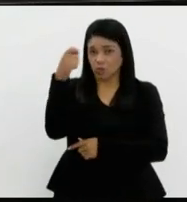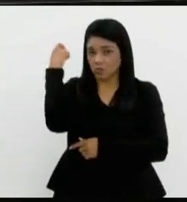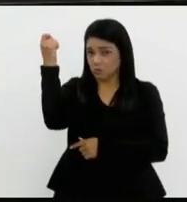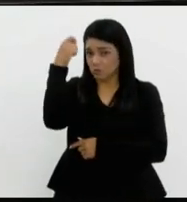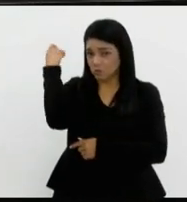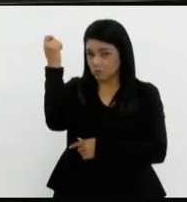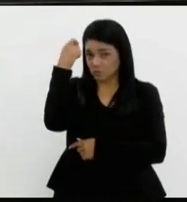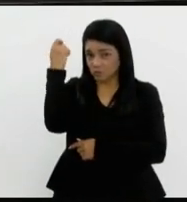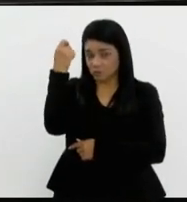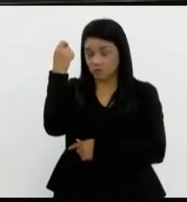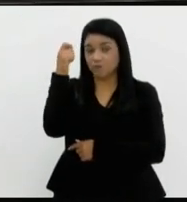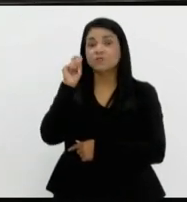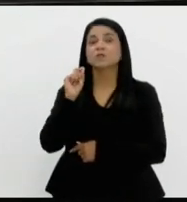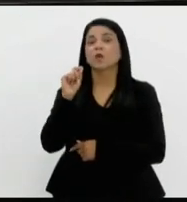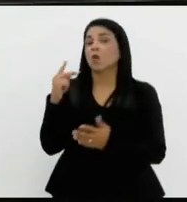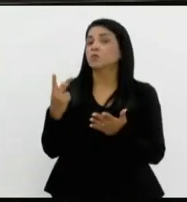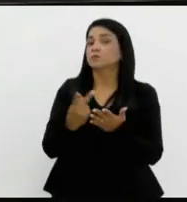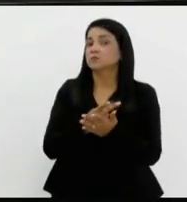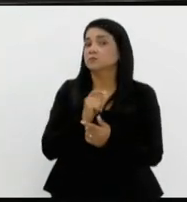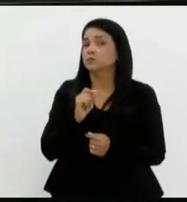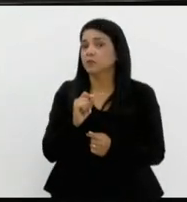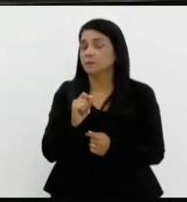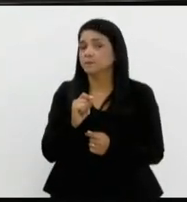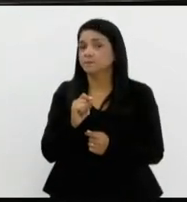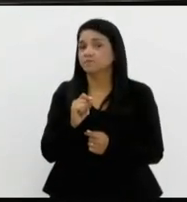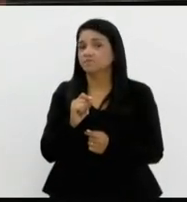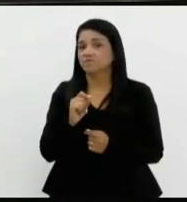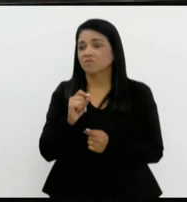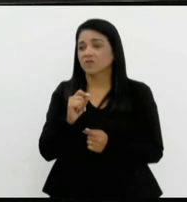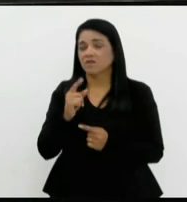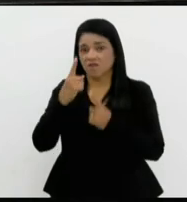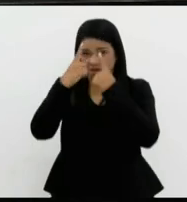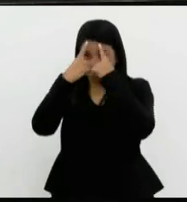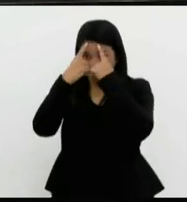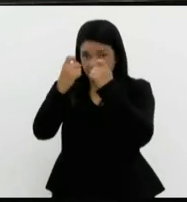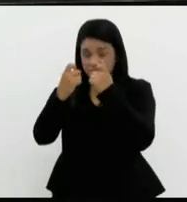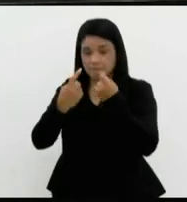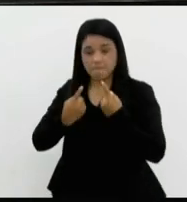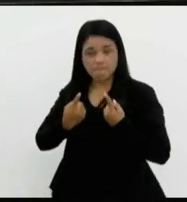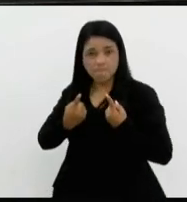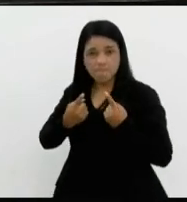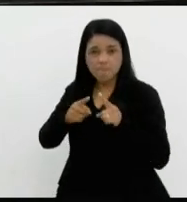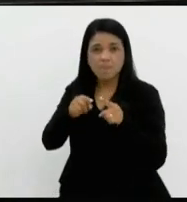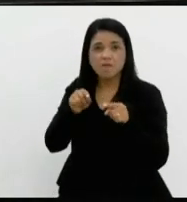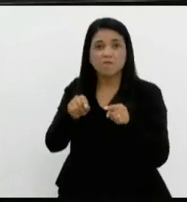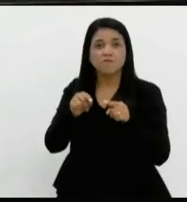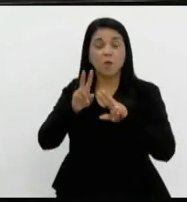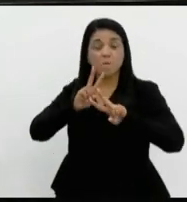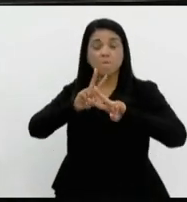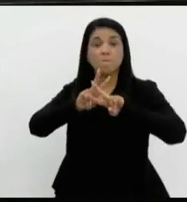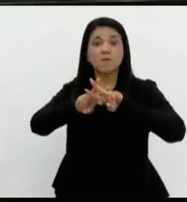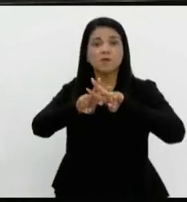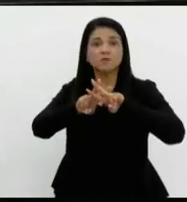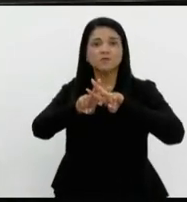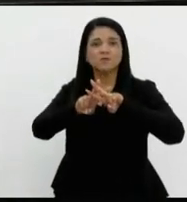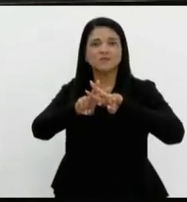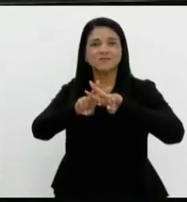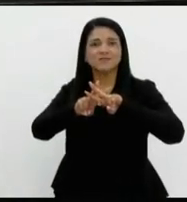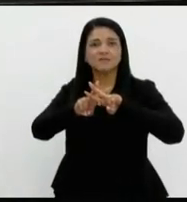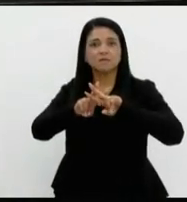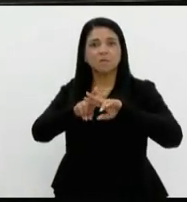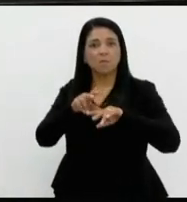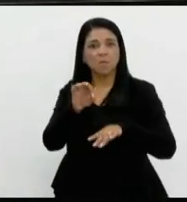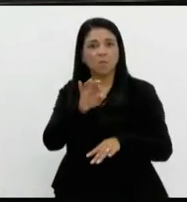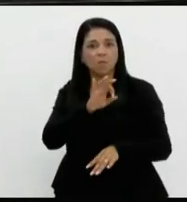onde o que foi agredido foi preso pela polícia. Ou